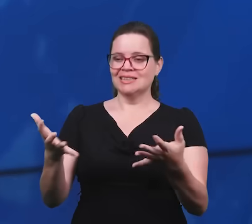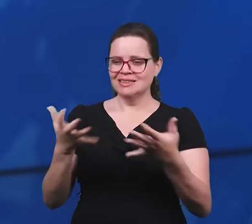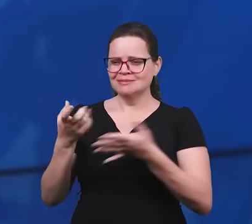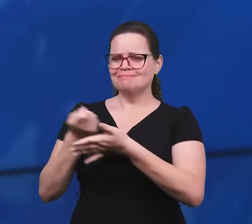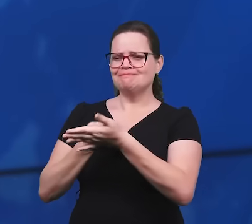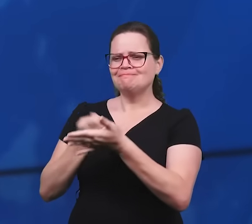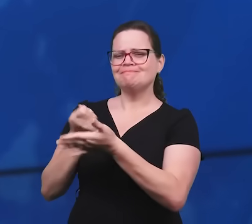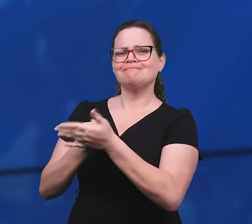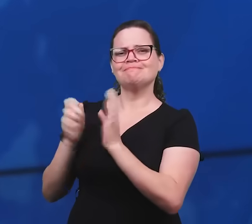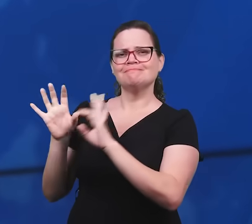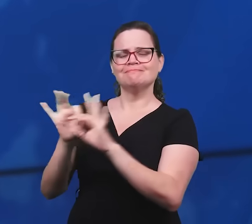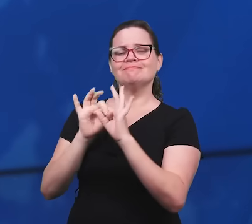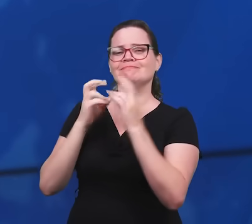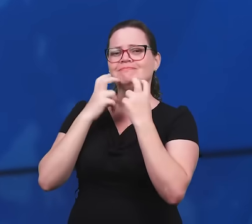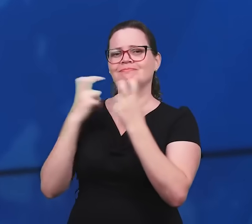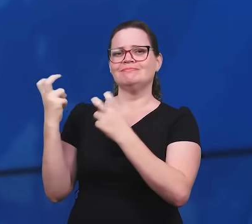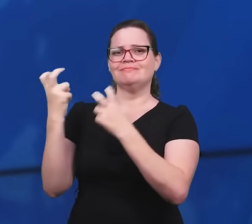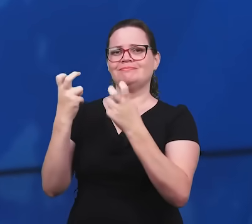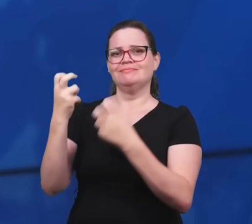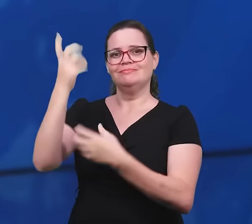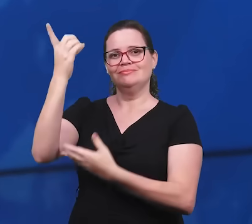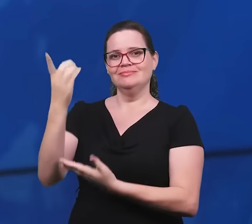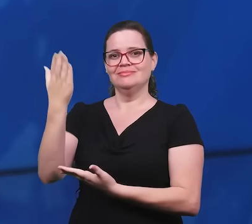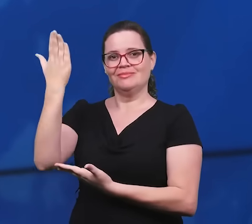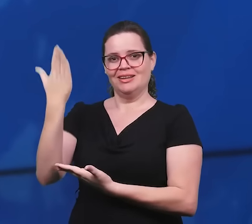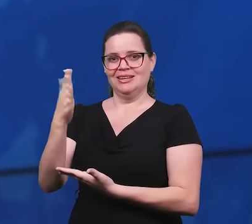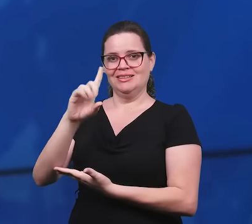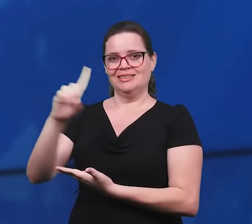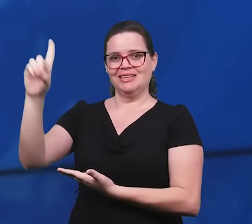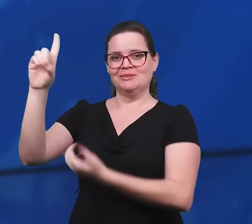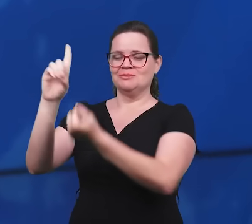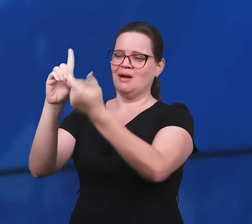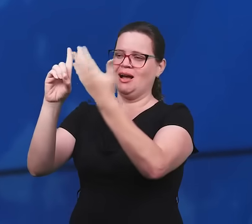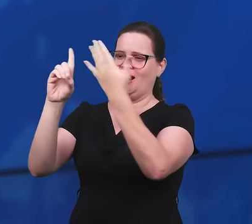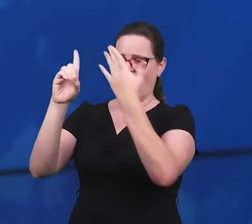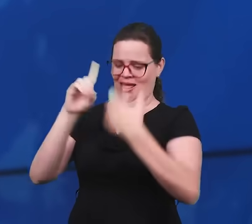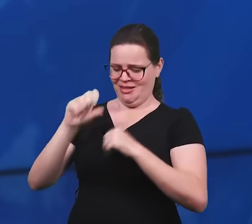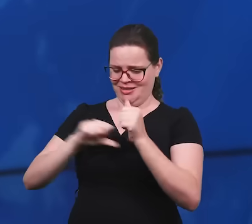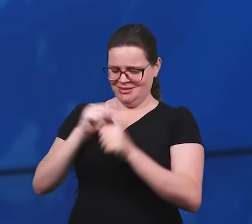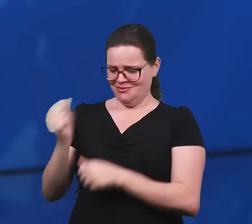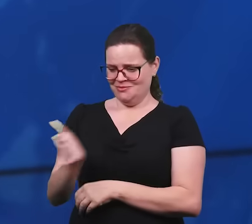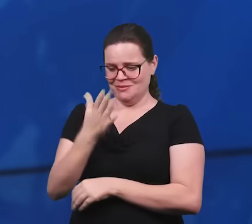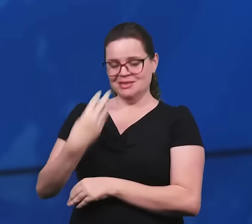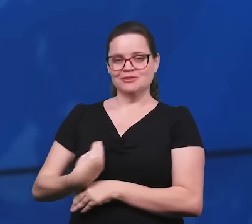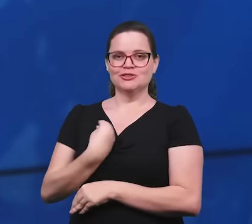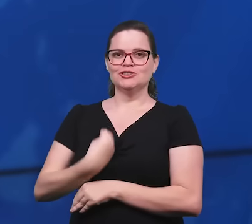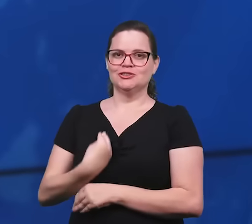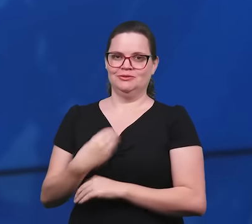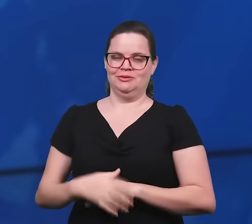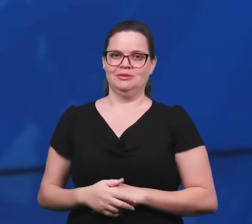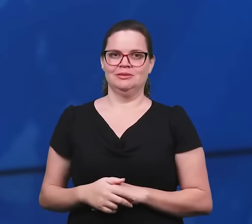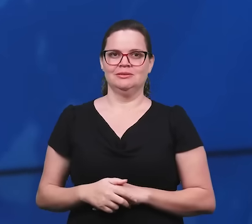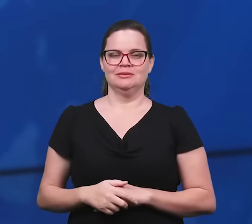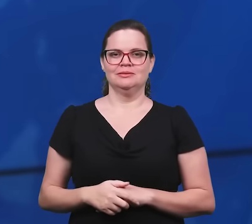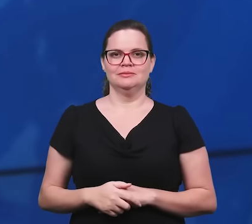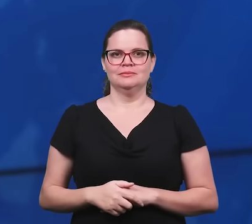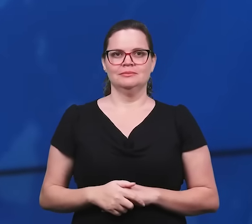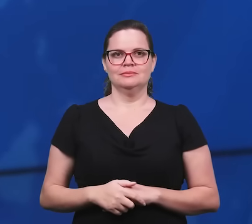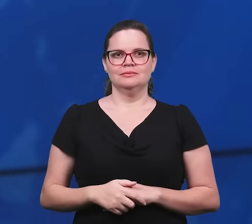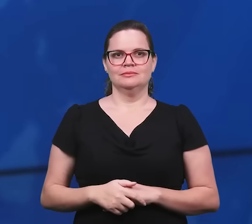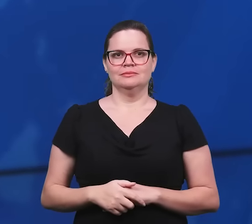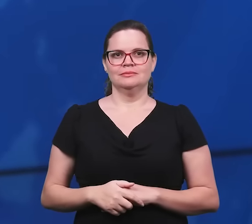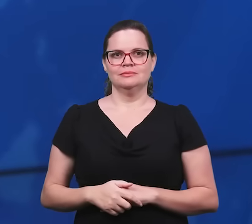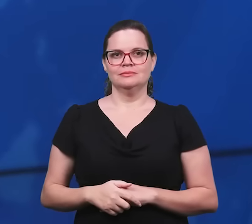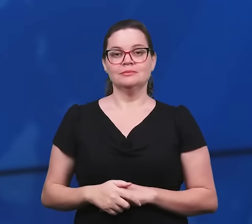sua face e clamam por Ele, Jesus dá uma nova forma de vida. Uma das evidências daqueles que